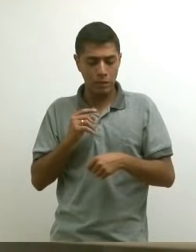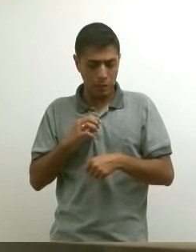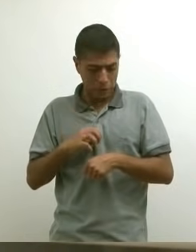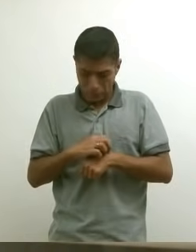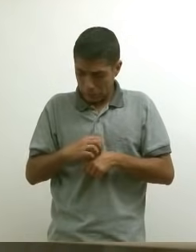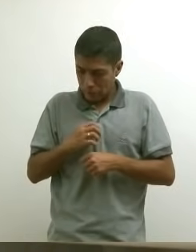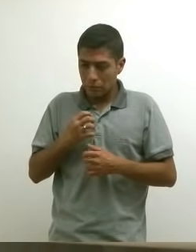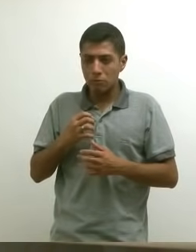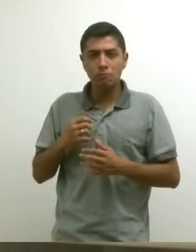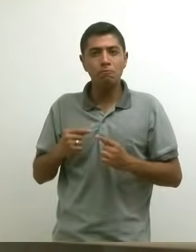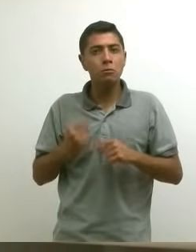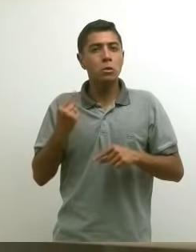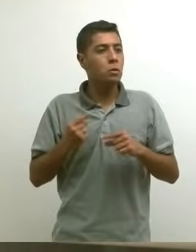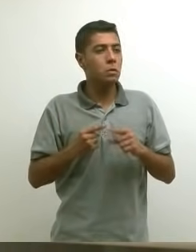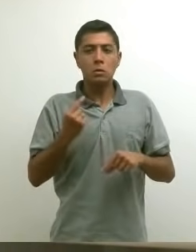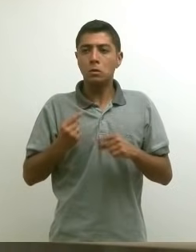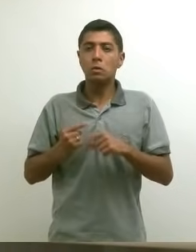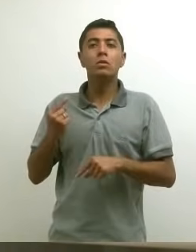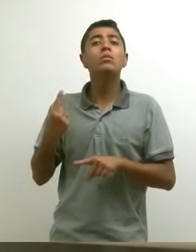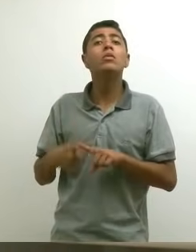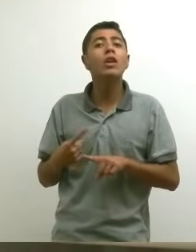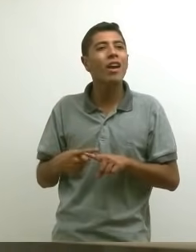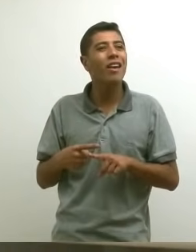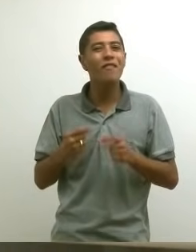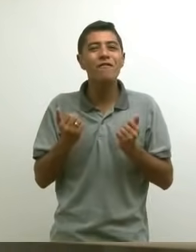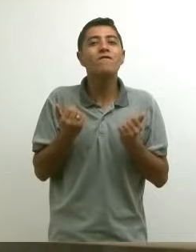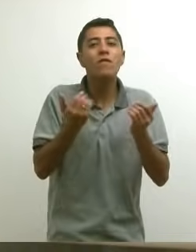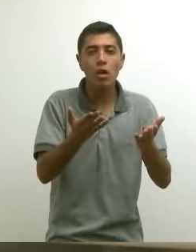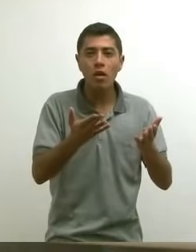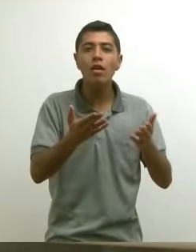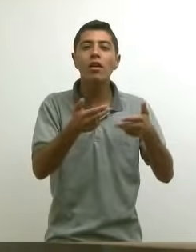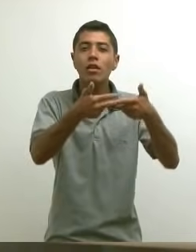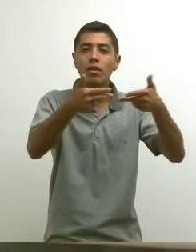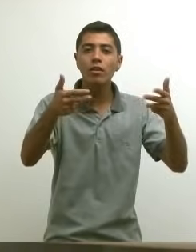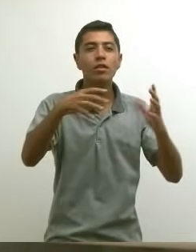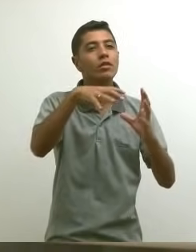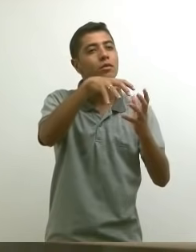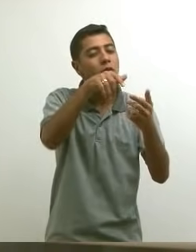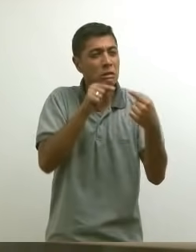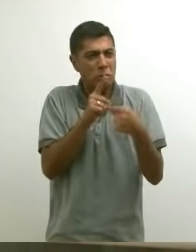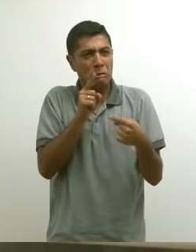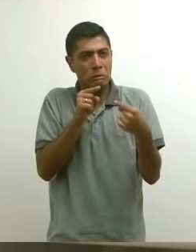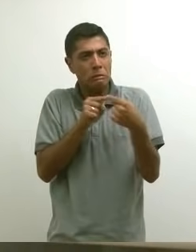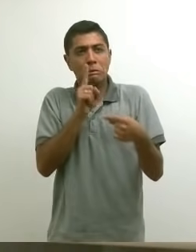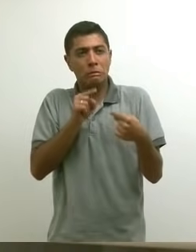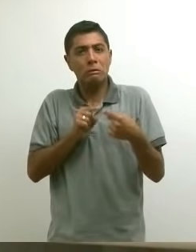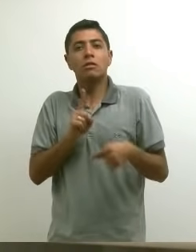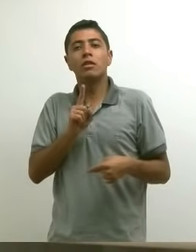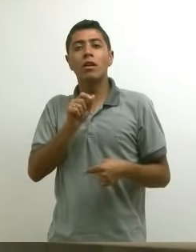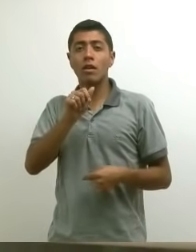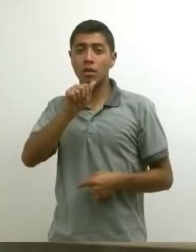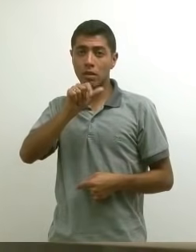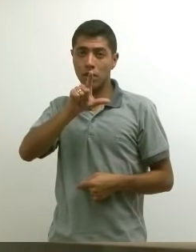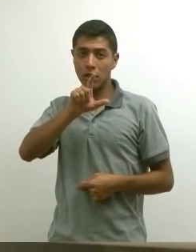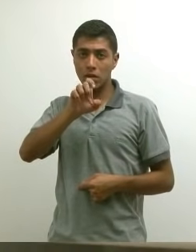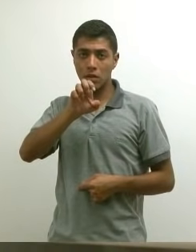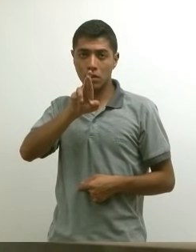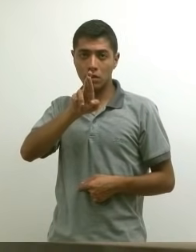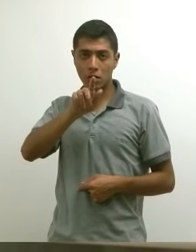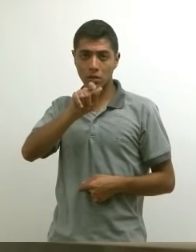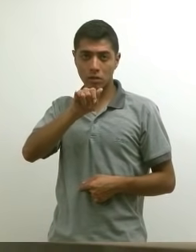alérgico assim eu quero dizer quero fazer uma defesa que publica aos ácaros e